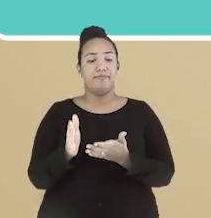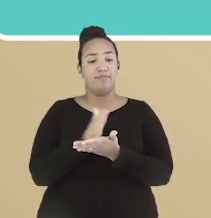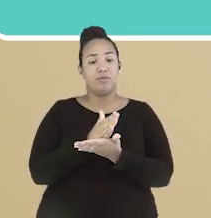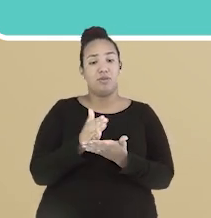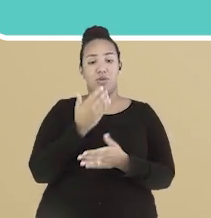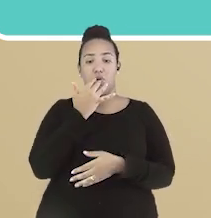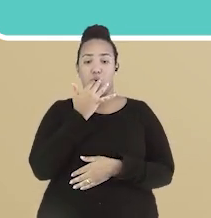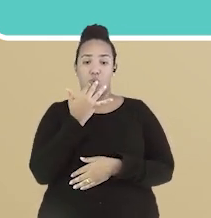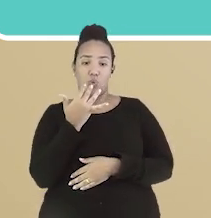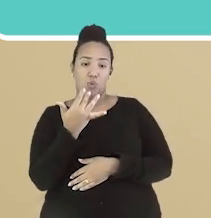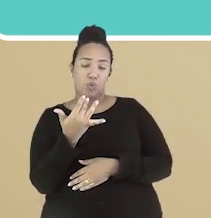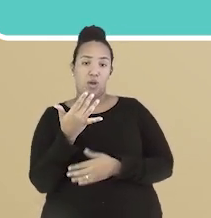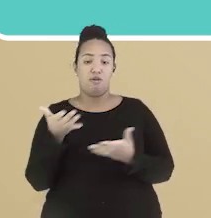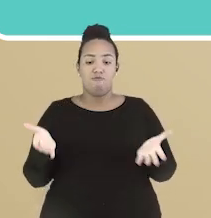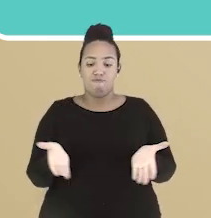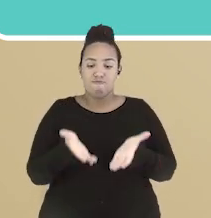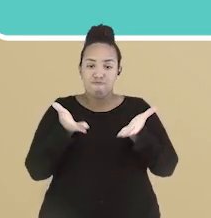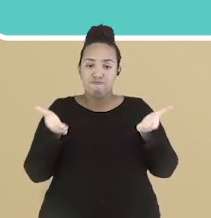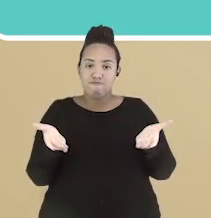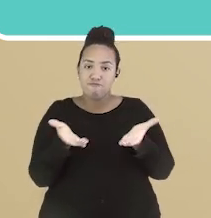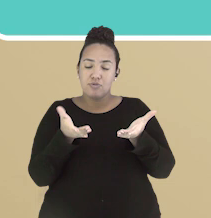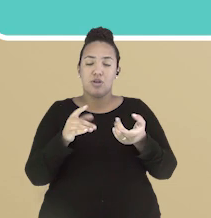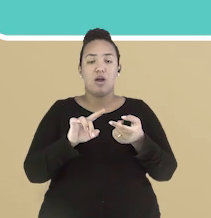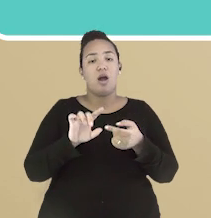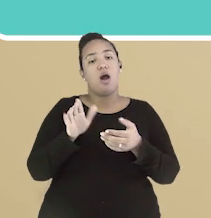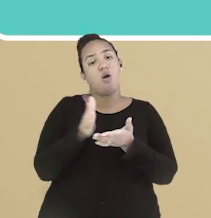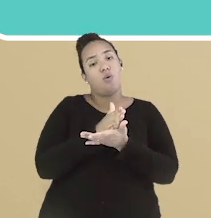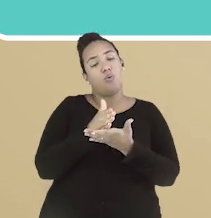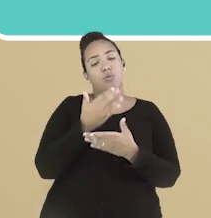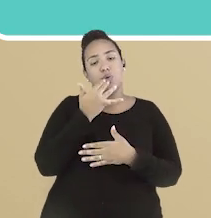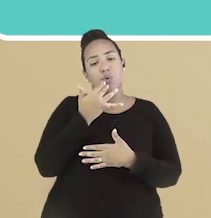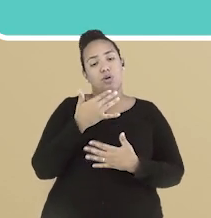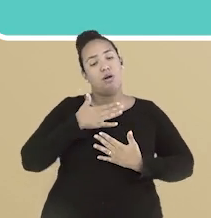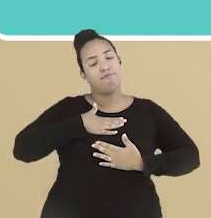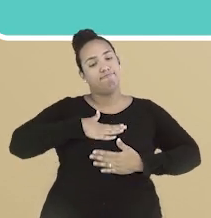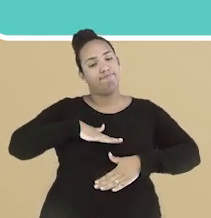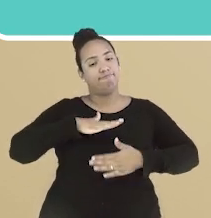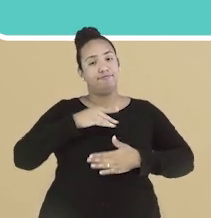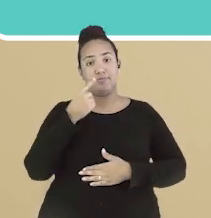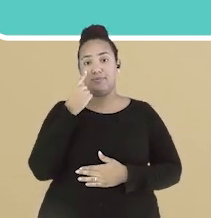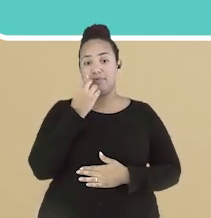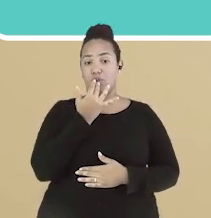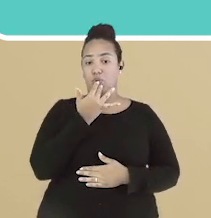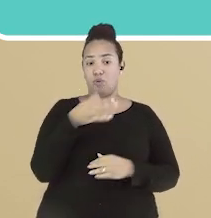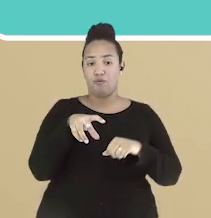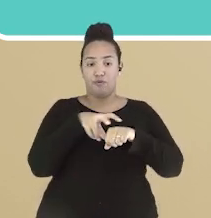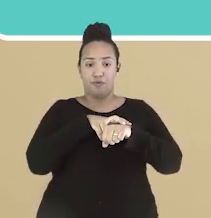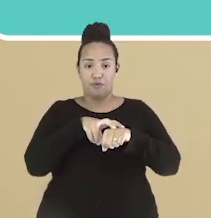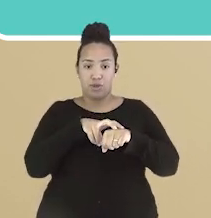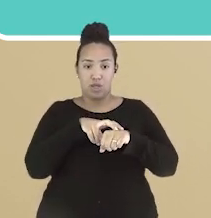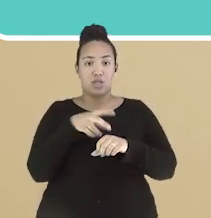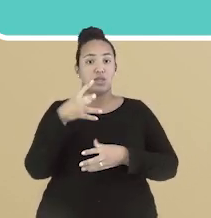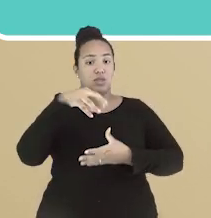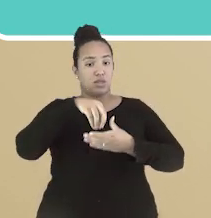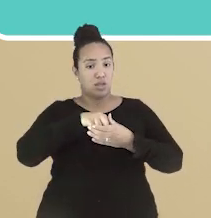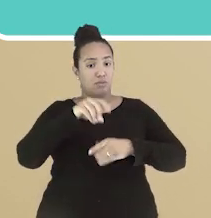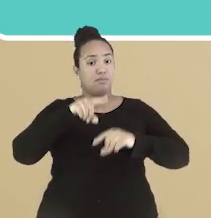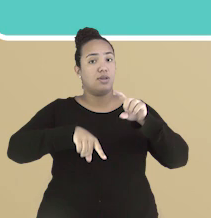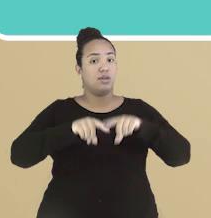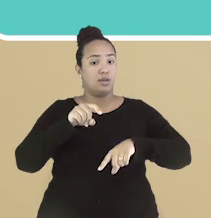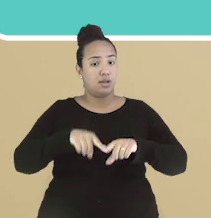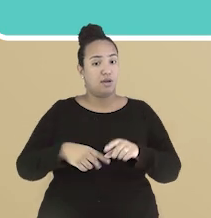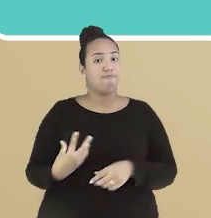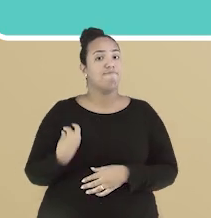físico. Algumas cores, por exemplo, estimulam e outras tranquilizam. Perceba que a cor verde está